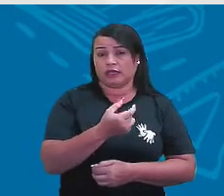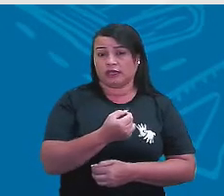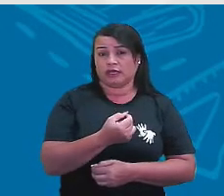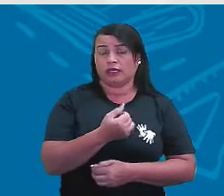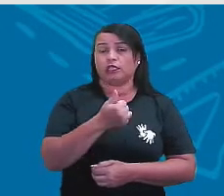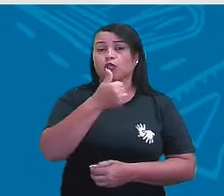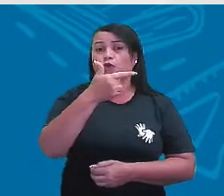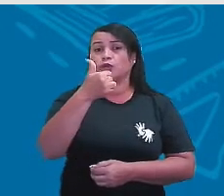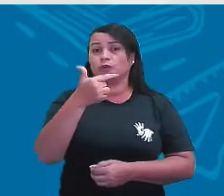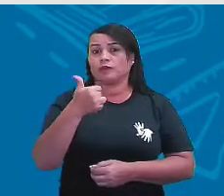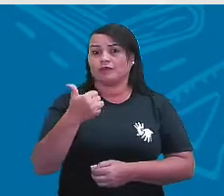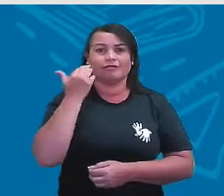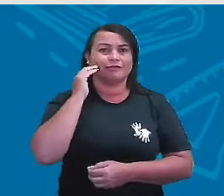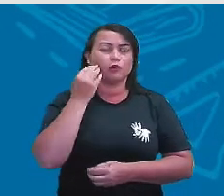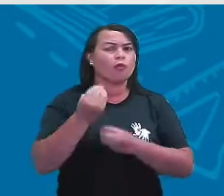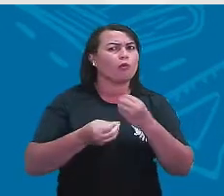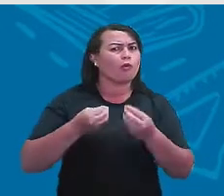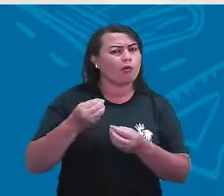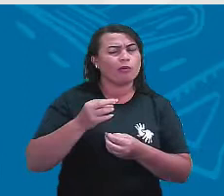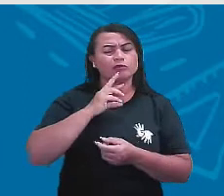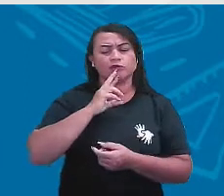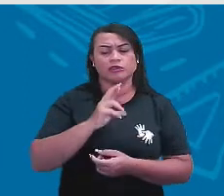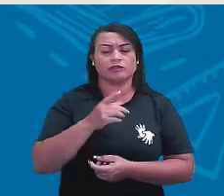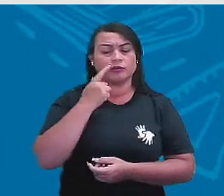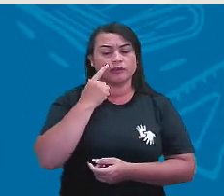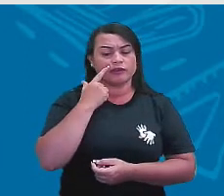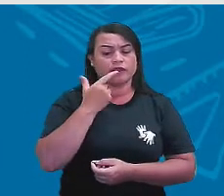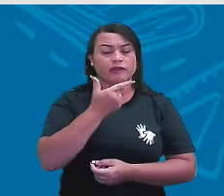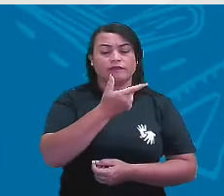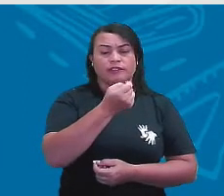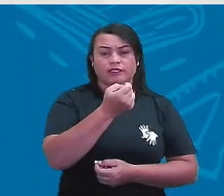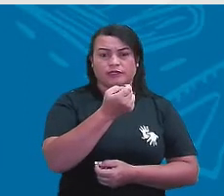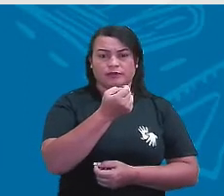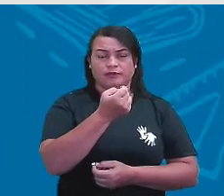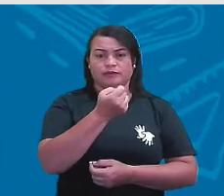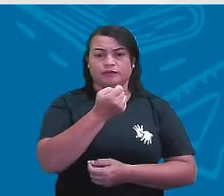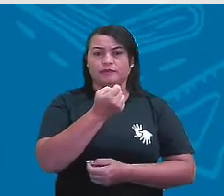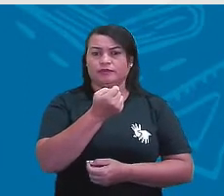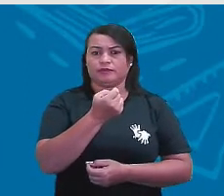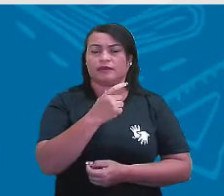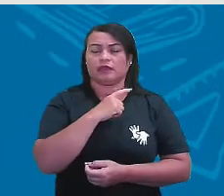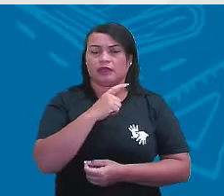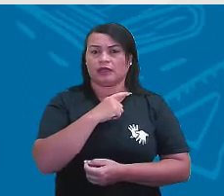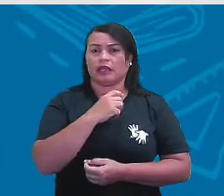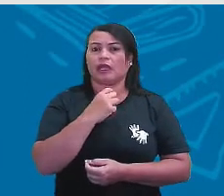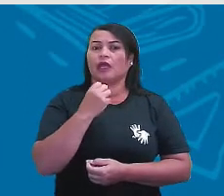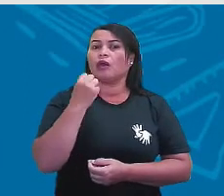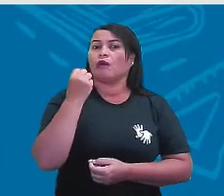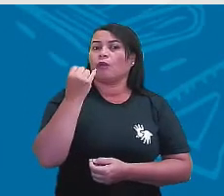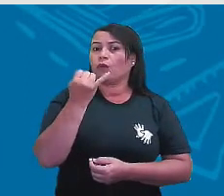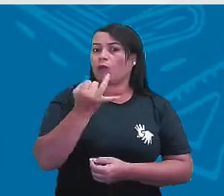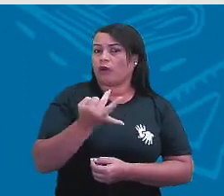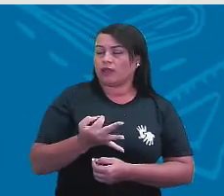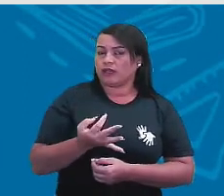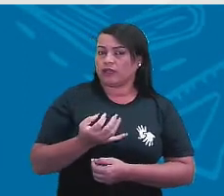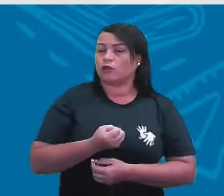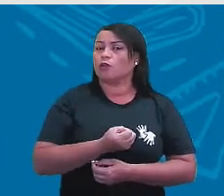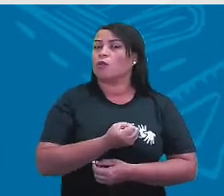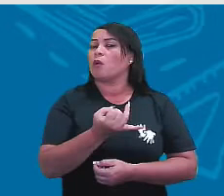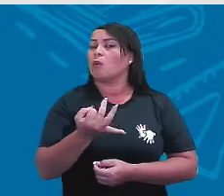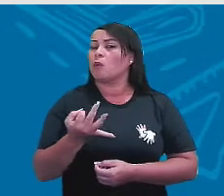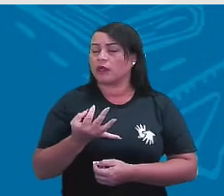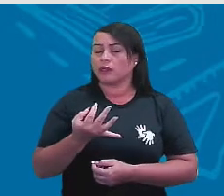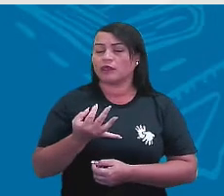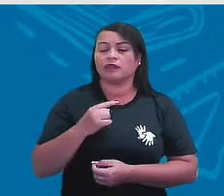caixa? Então, eu vou pegar aqui, ó, 20, que é a quantidade de dúzias que tem em cada caixa, e